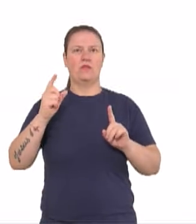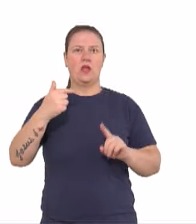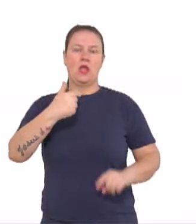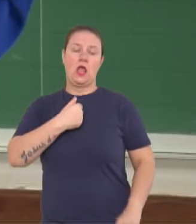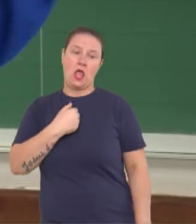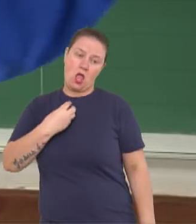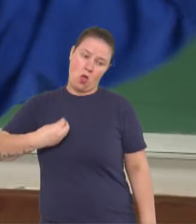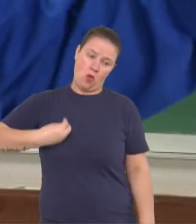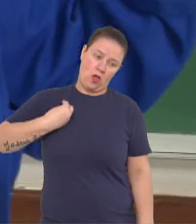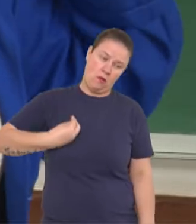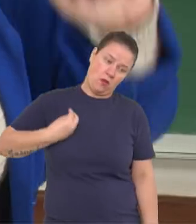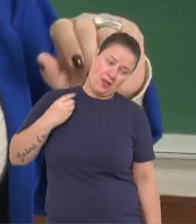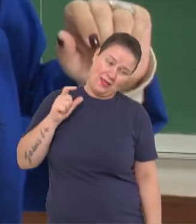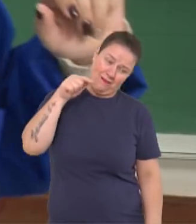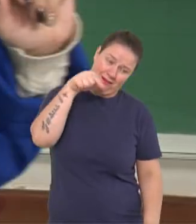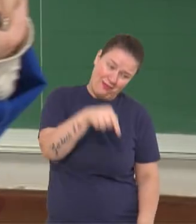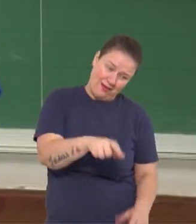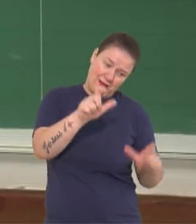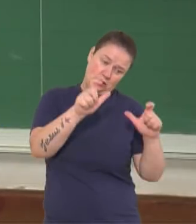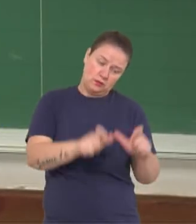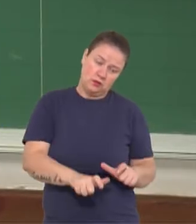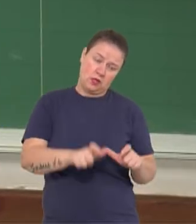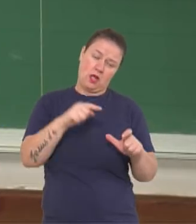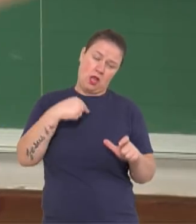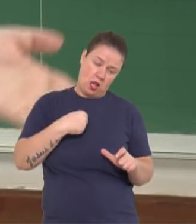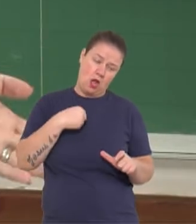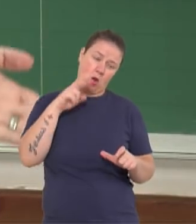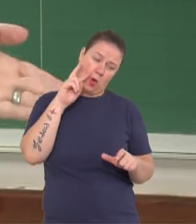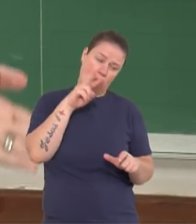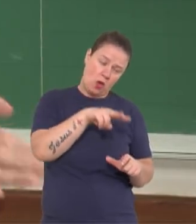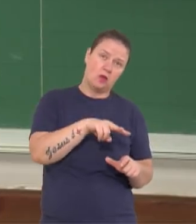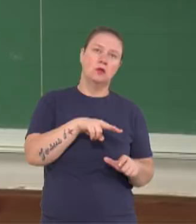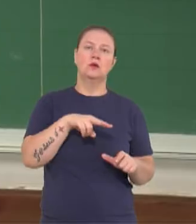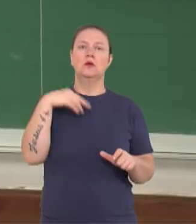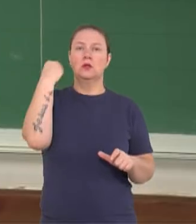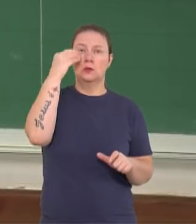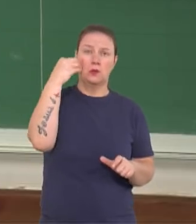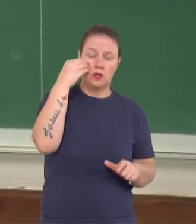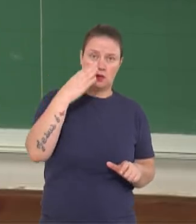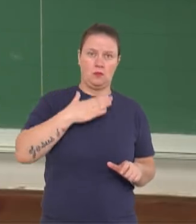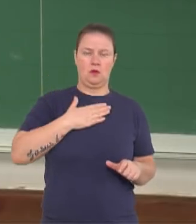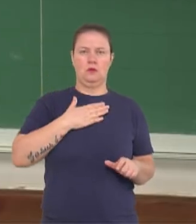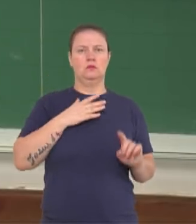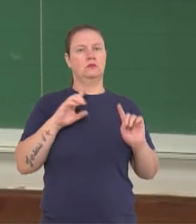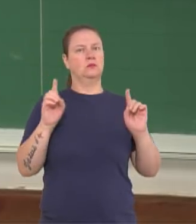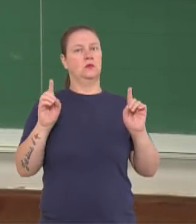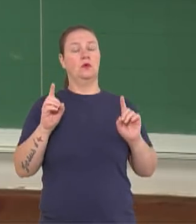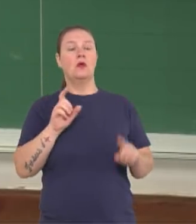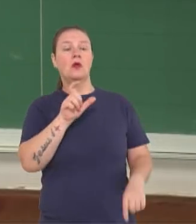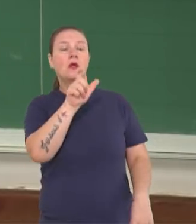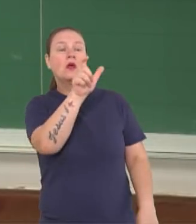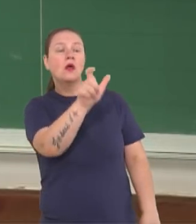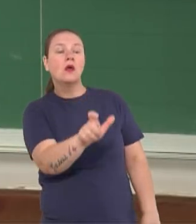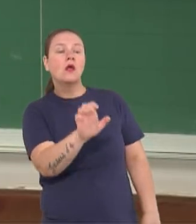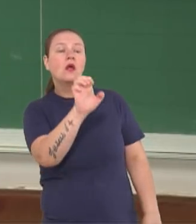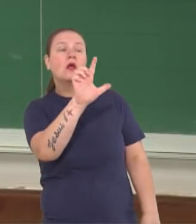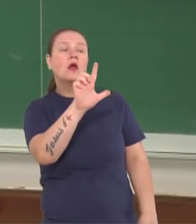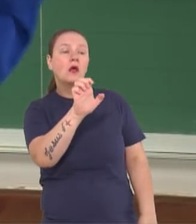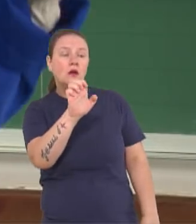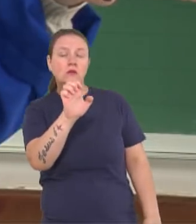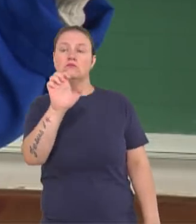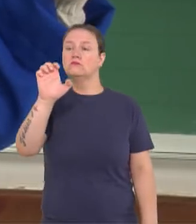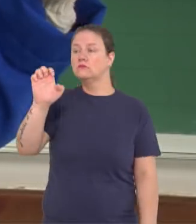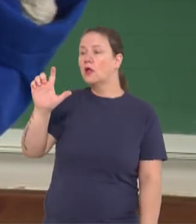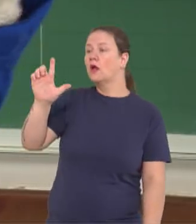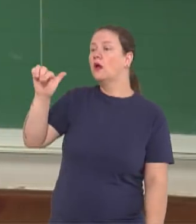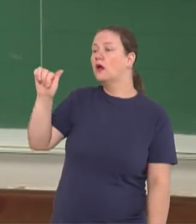estava lá quando, né, isso aconteceu, eu, né, vivenciei. Não, eu coloco lá ele, ela, né, terceira pessoa do